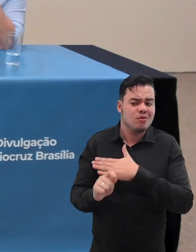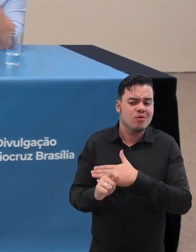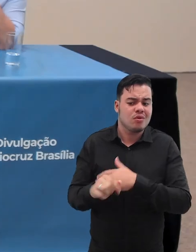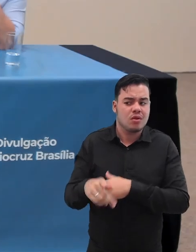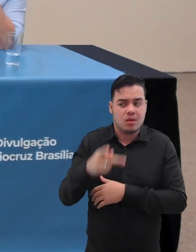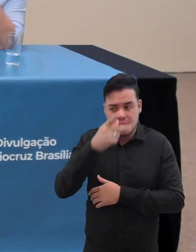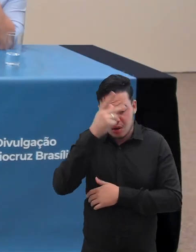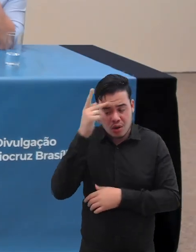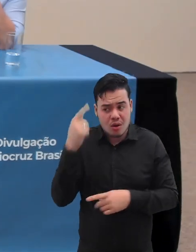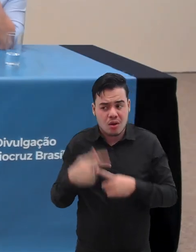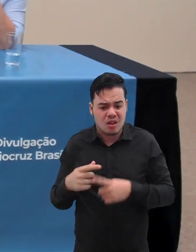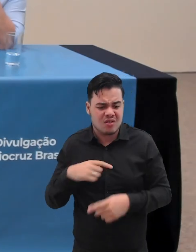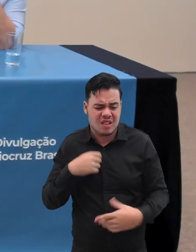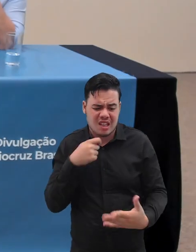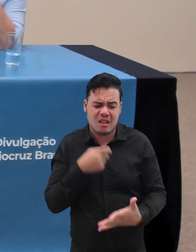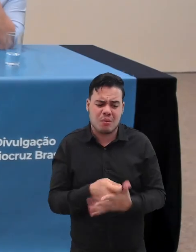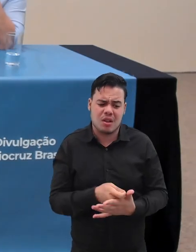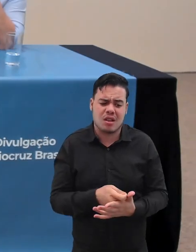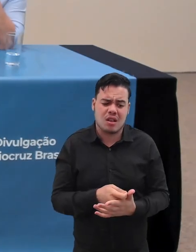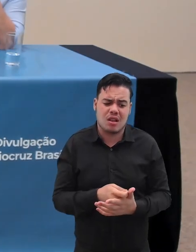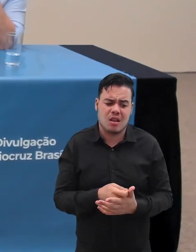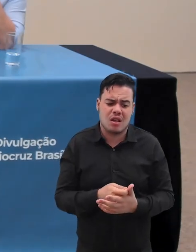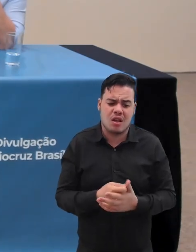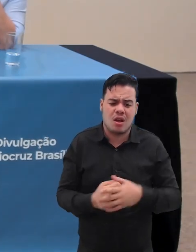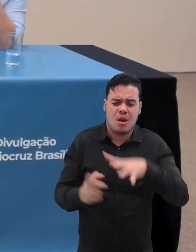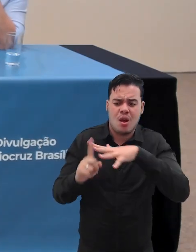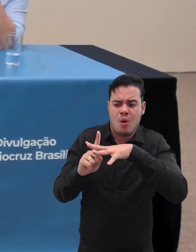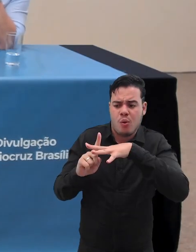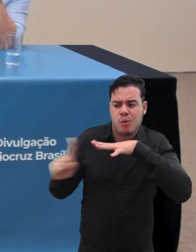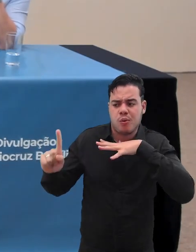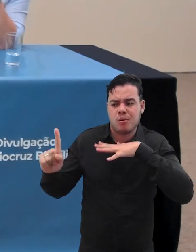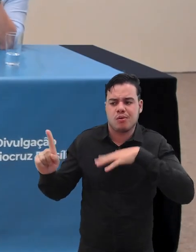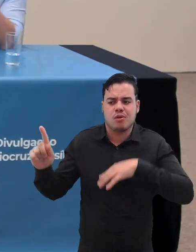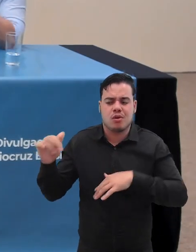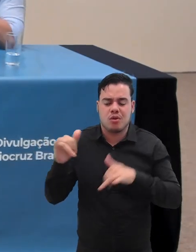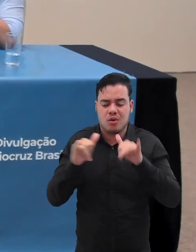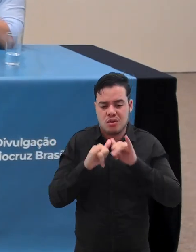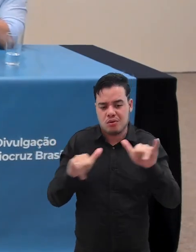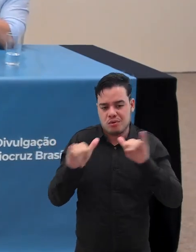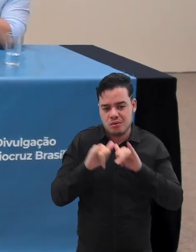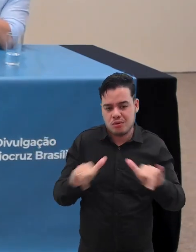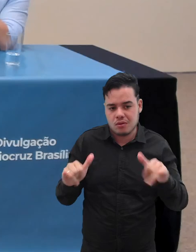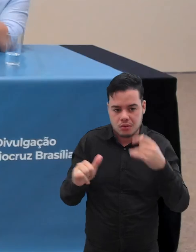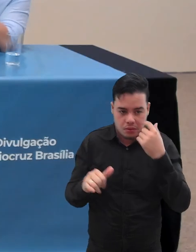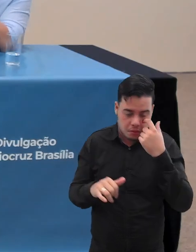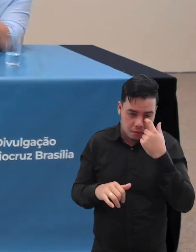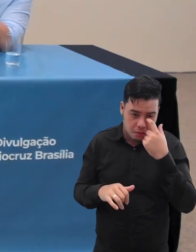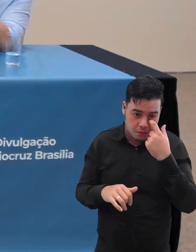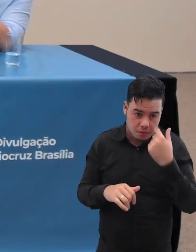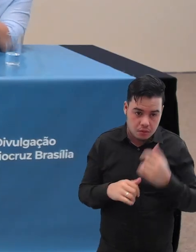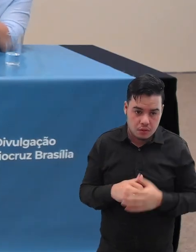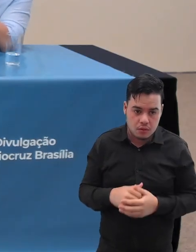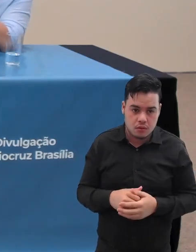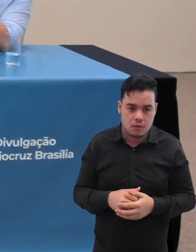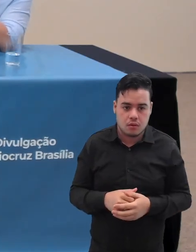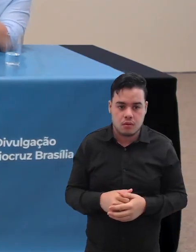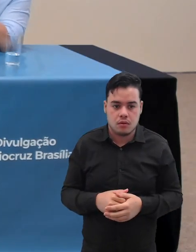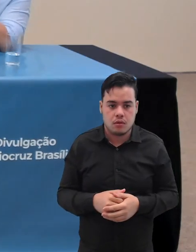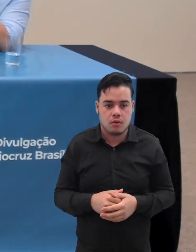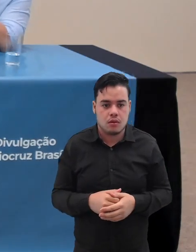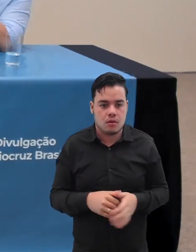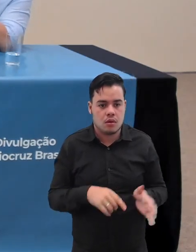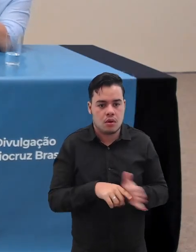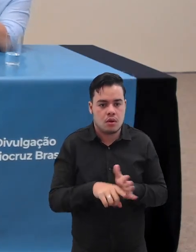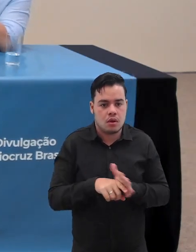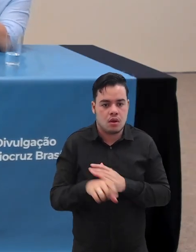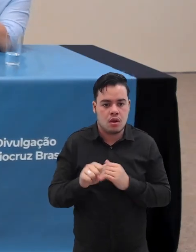o preço que a gente vai ter que pagar por isso, Mas, enfim. Obrigado, Juliana. Eu vou consultar aqui a Graça e a Ruana para ver se a